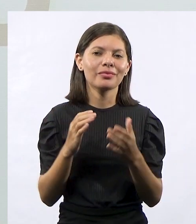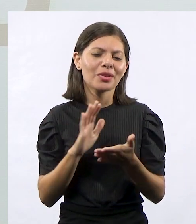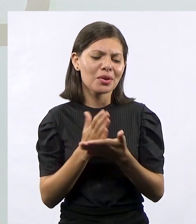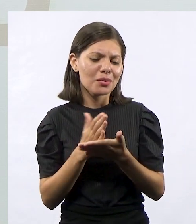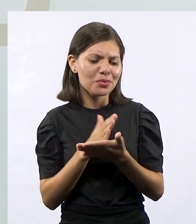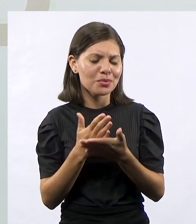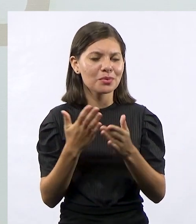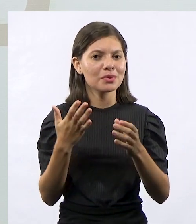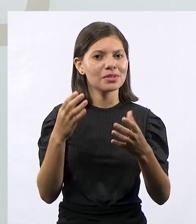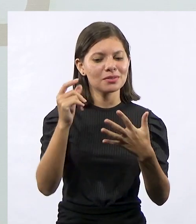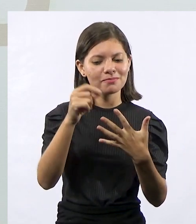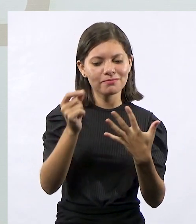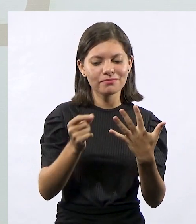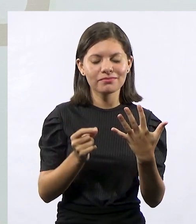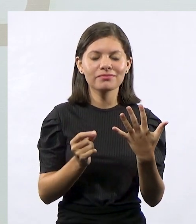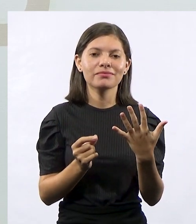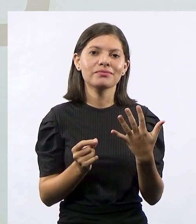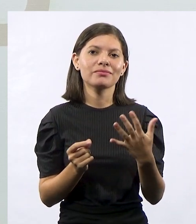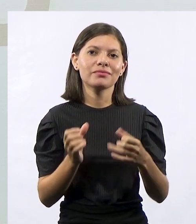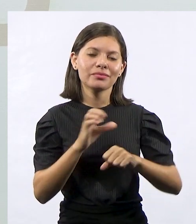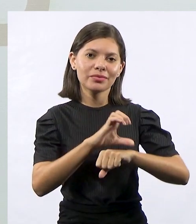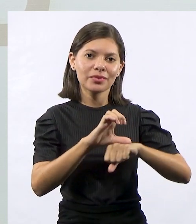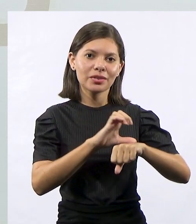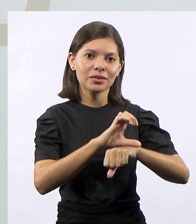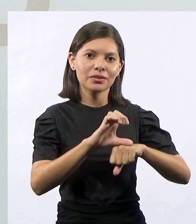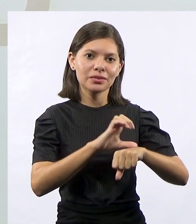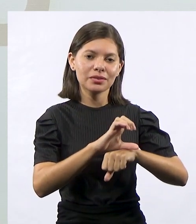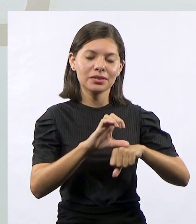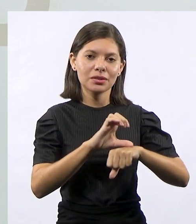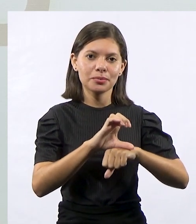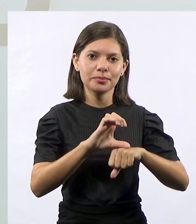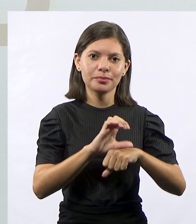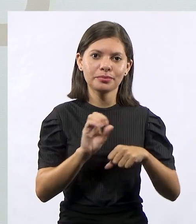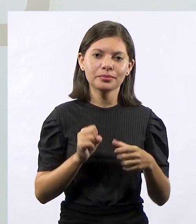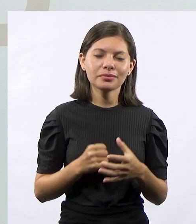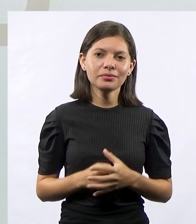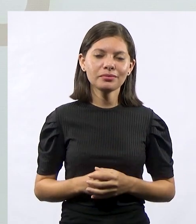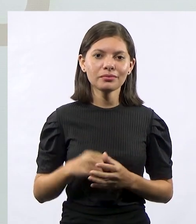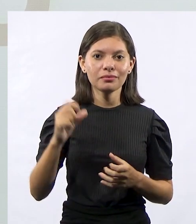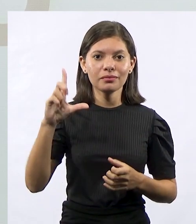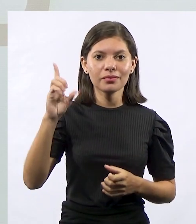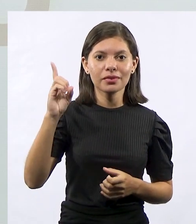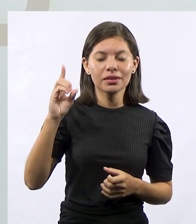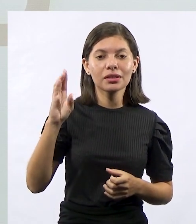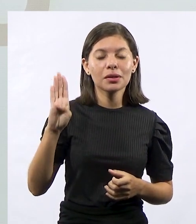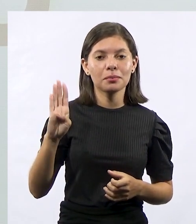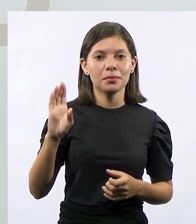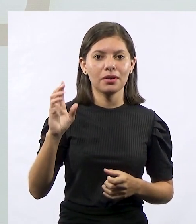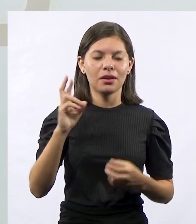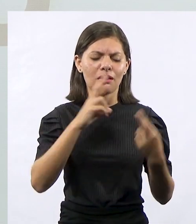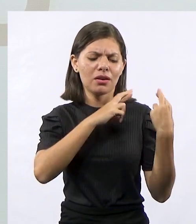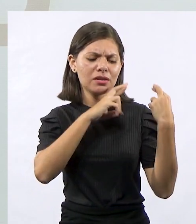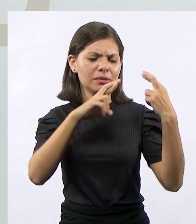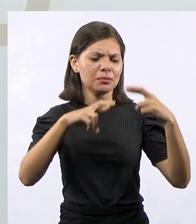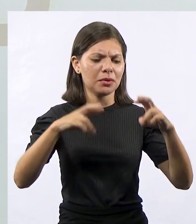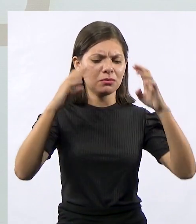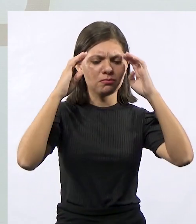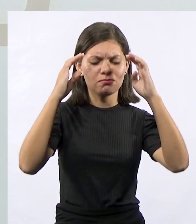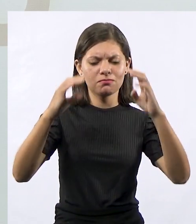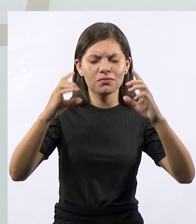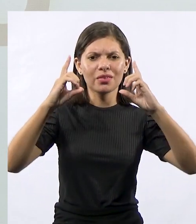Bom, esses são alguns princípios da Constituição que vêm para a LDB.